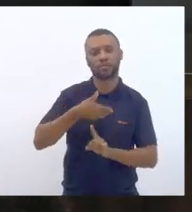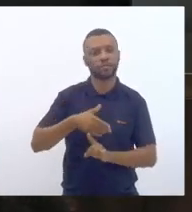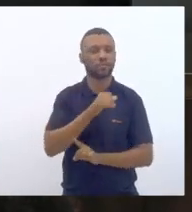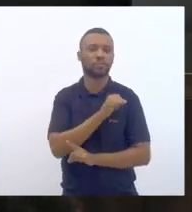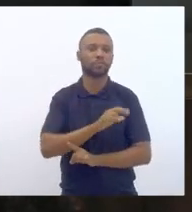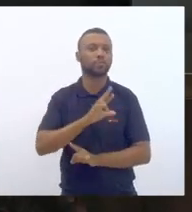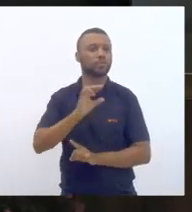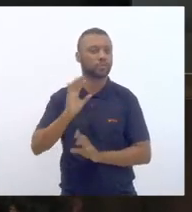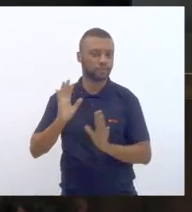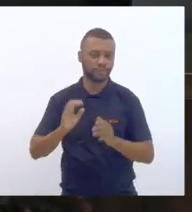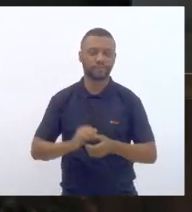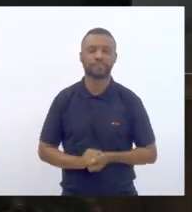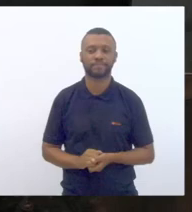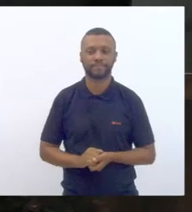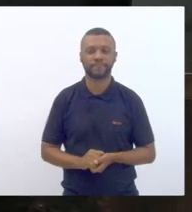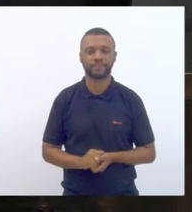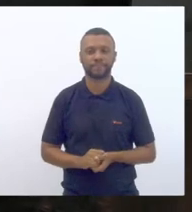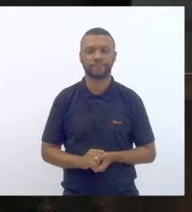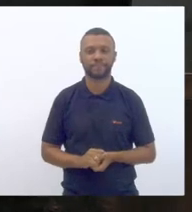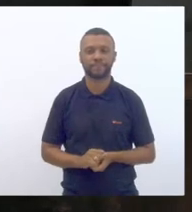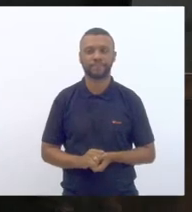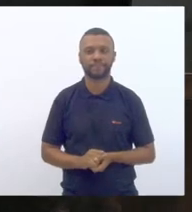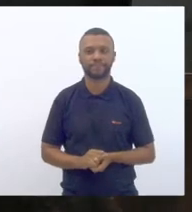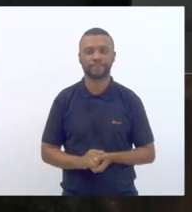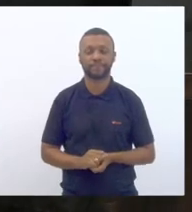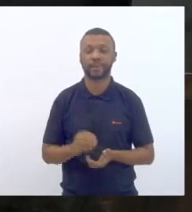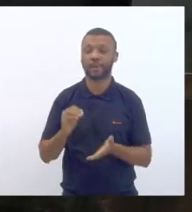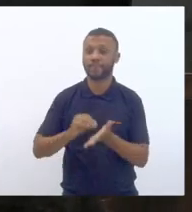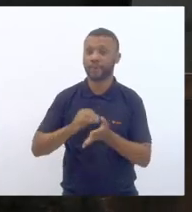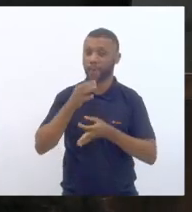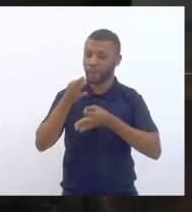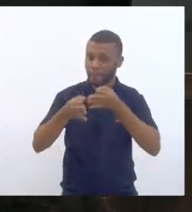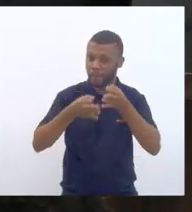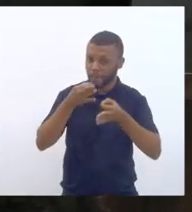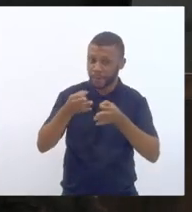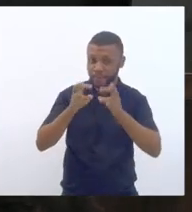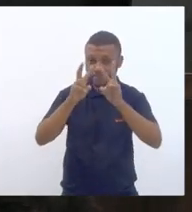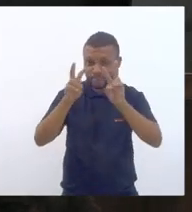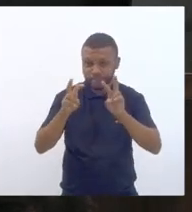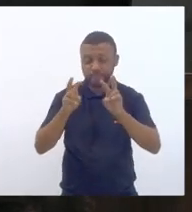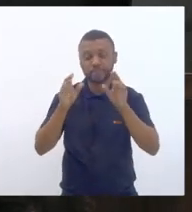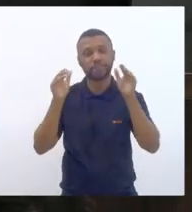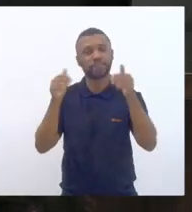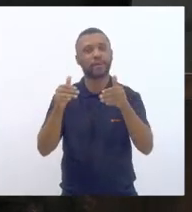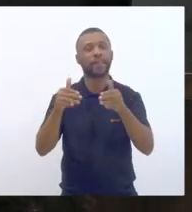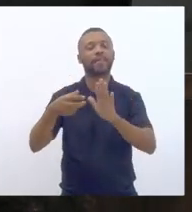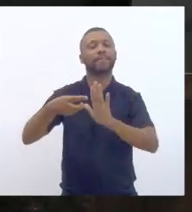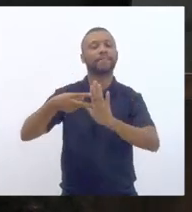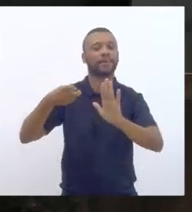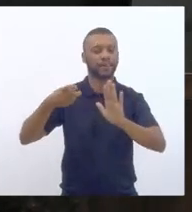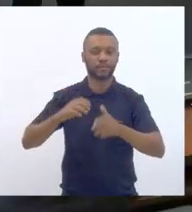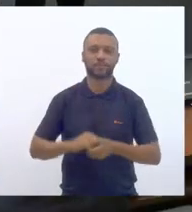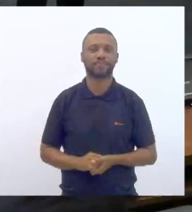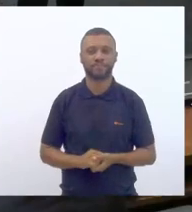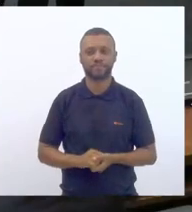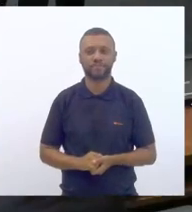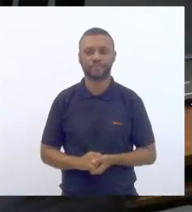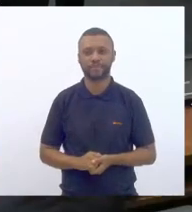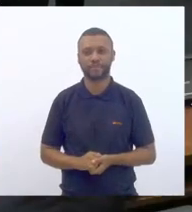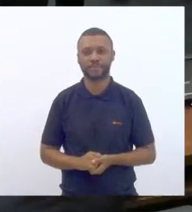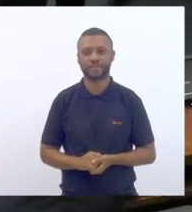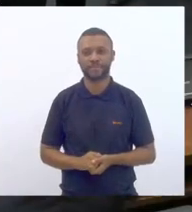Janeiro, da outras providências. Pendente de parecer da Comissão de Emendas Condicionais e veto. Pela manutenção, senhor